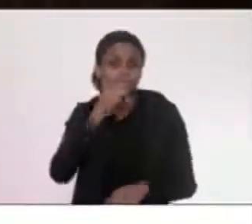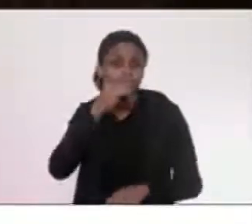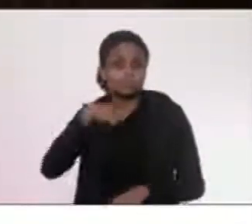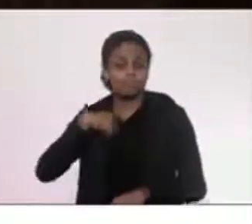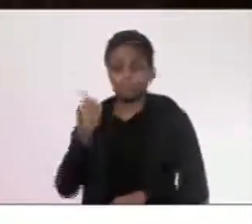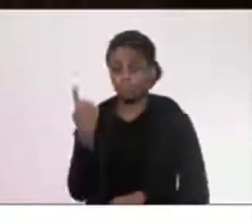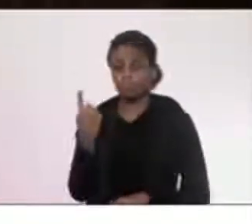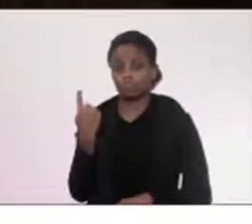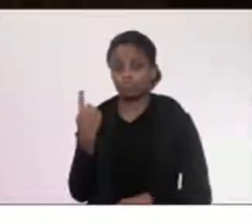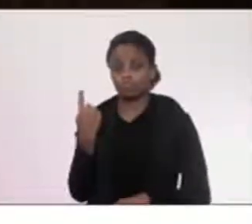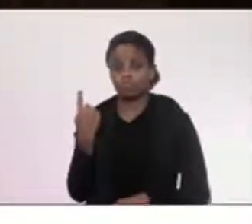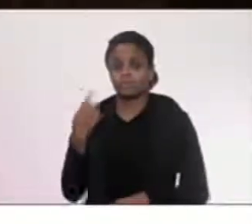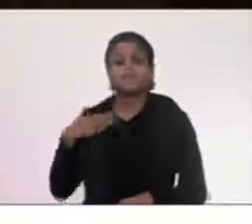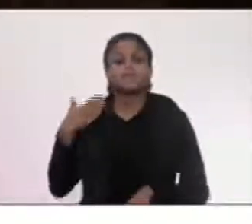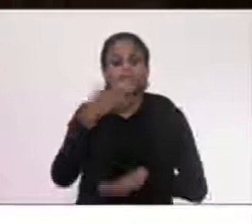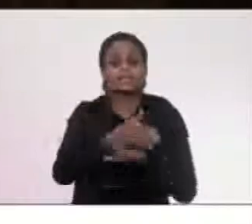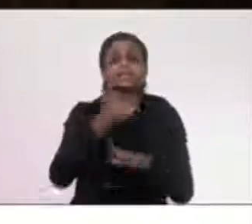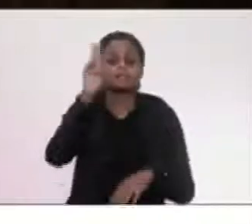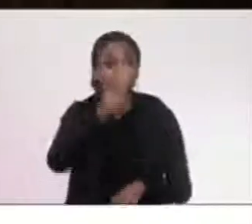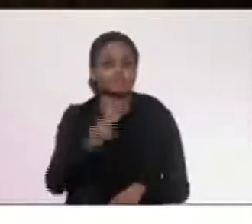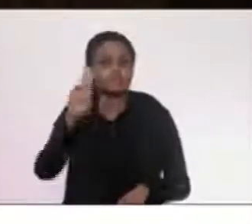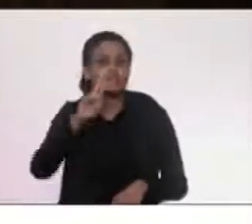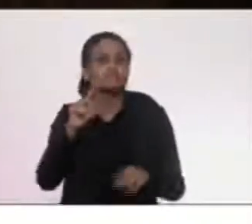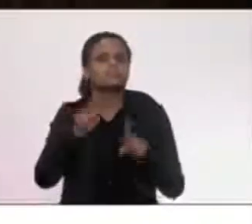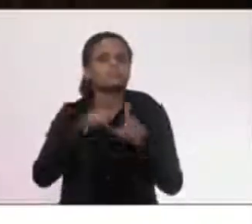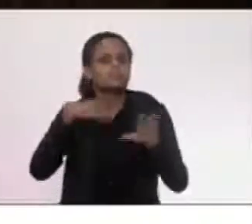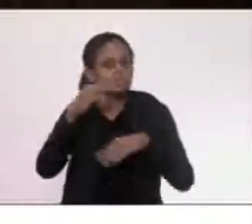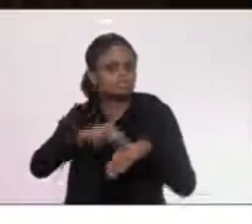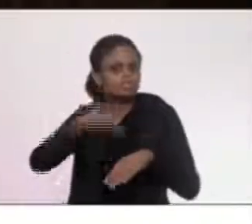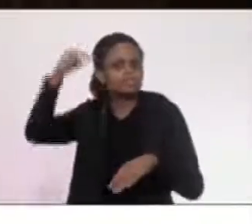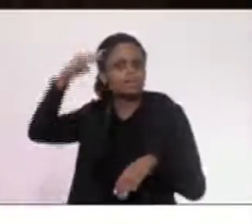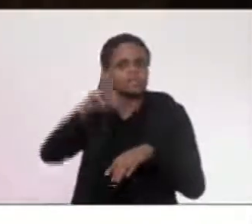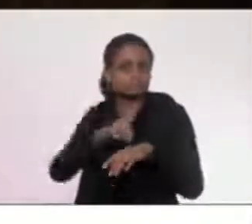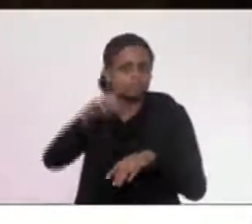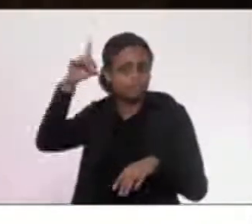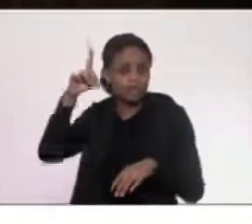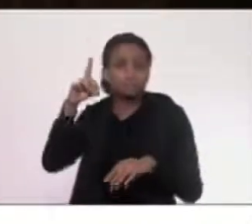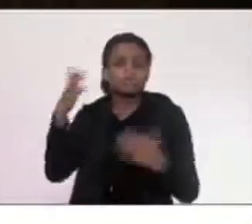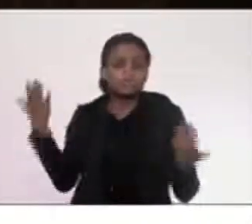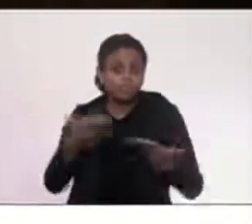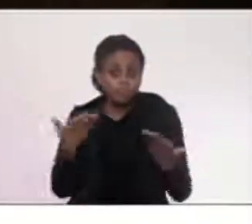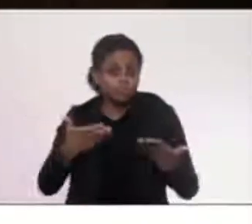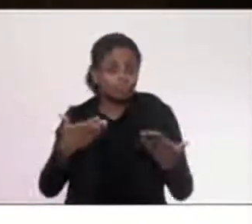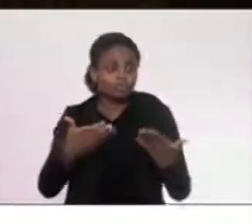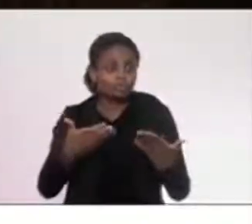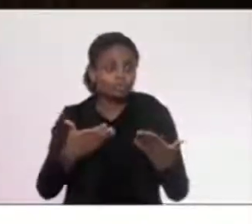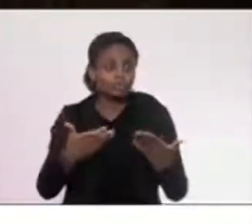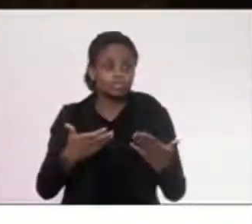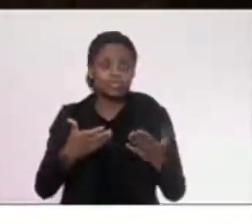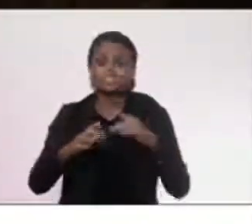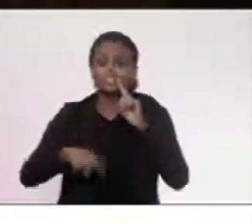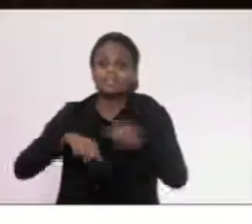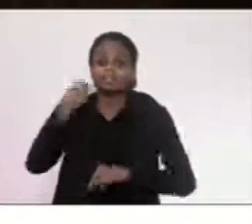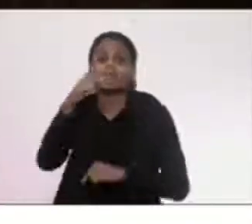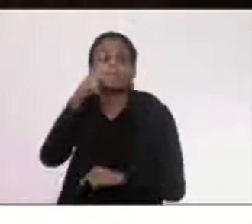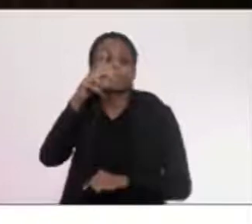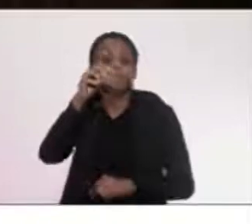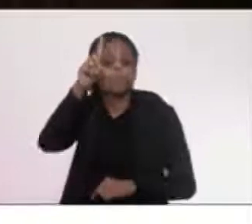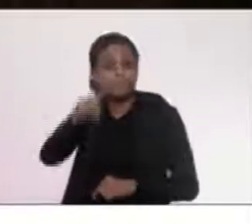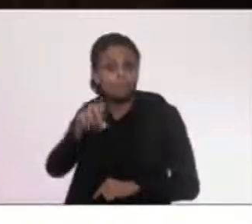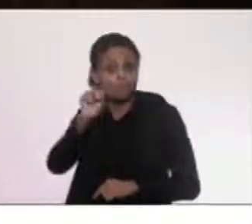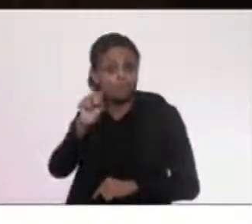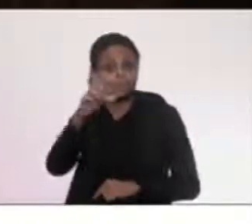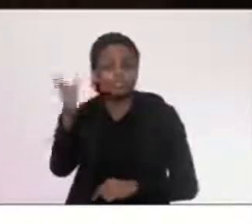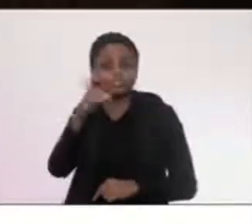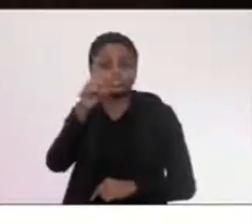exemplo, que entrei para a universidade, que fiz mestrado, que fiz doutorado e que hoje estou no pós-doc da UF,